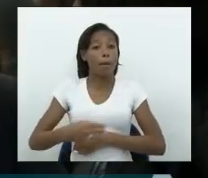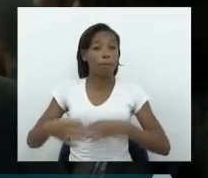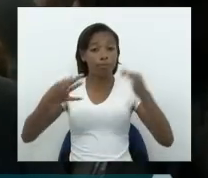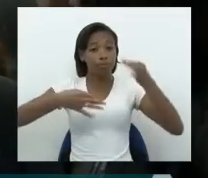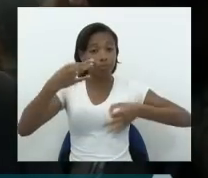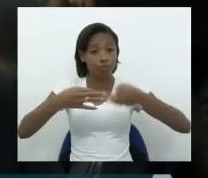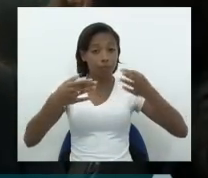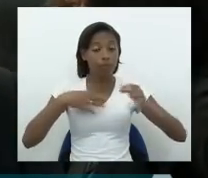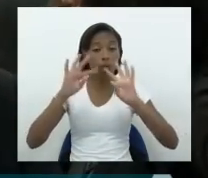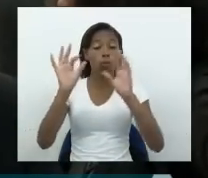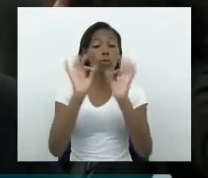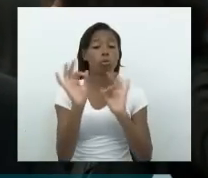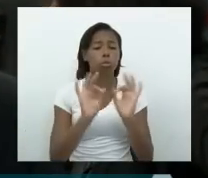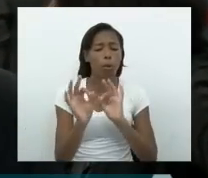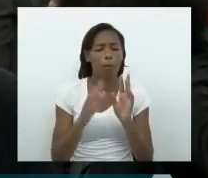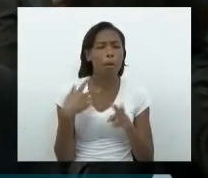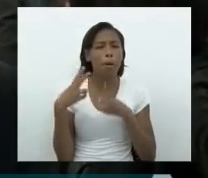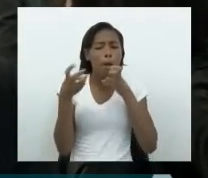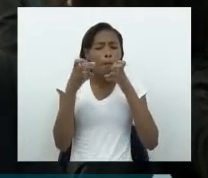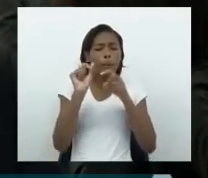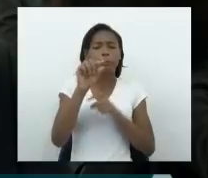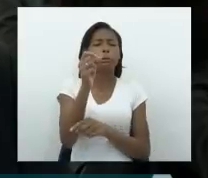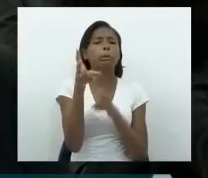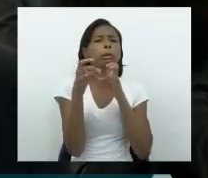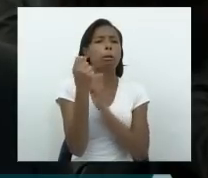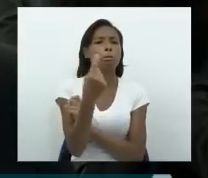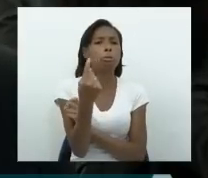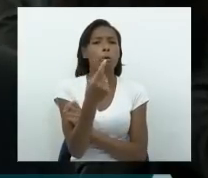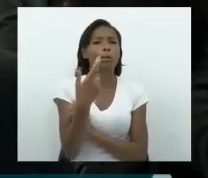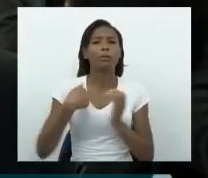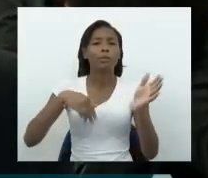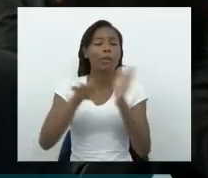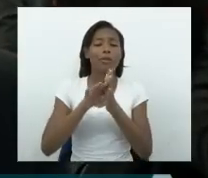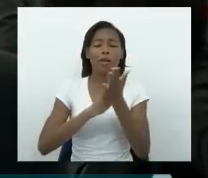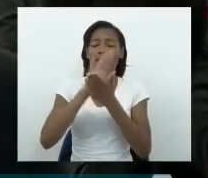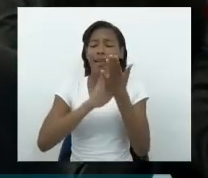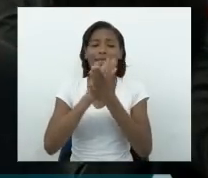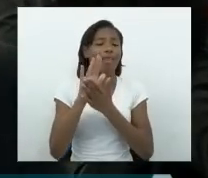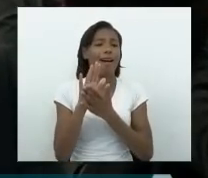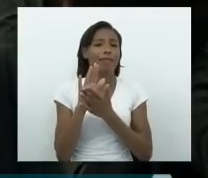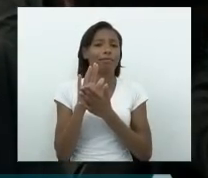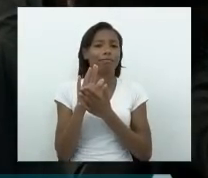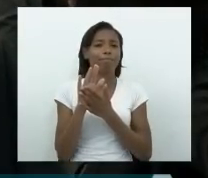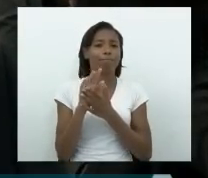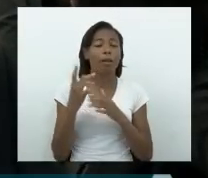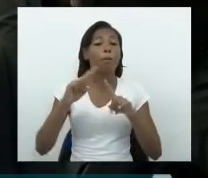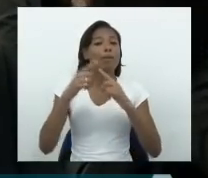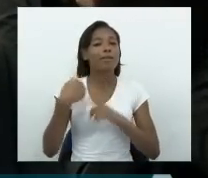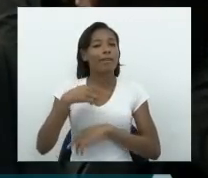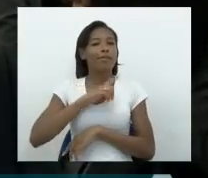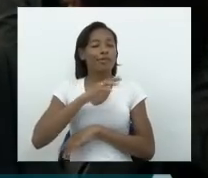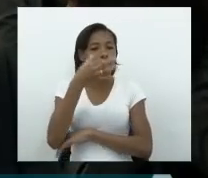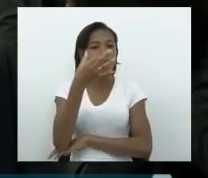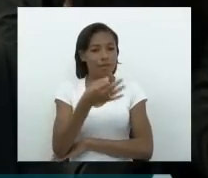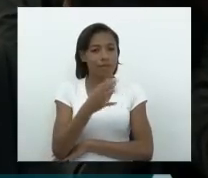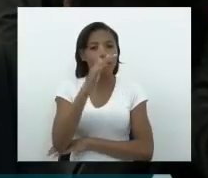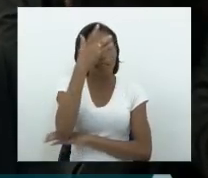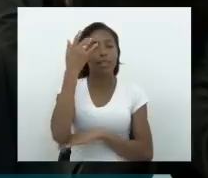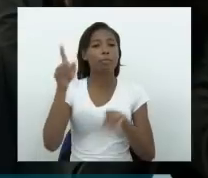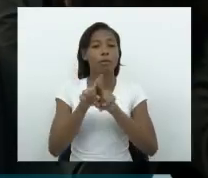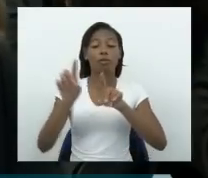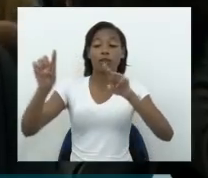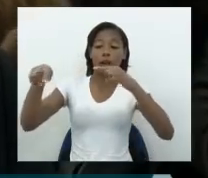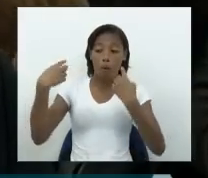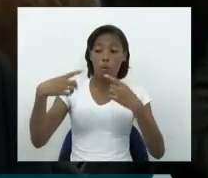os projetos. Perceba você, sozinho nós não chegamos a lugar algum. Eu tenho certeza e quero que os meus